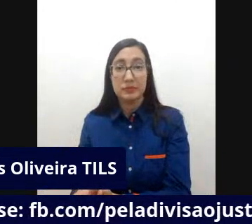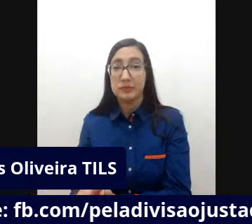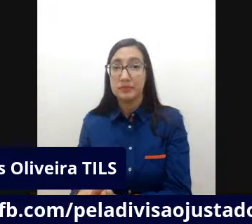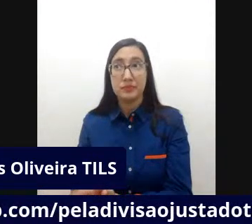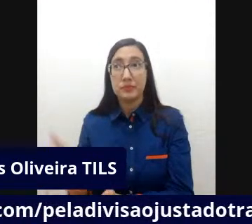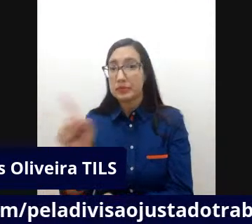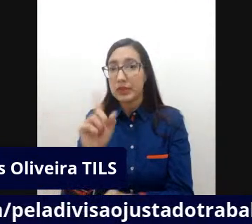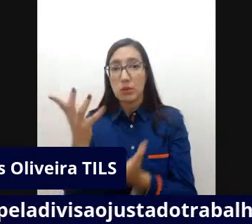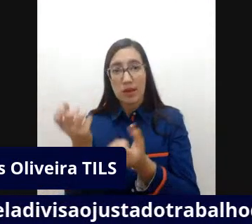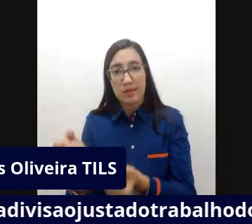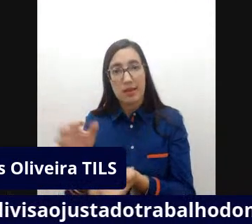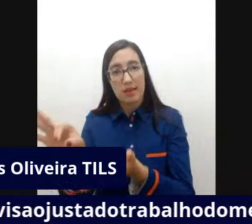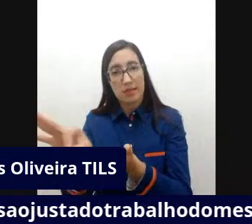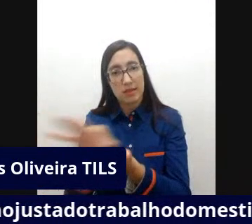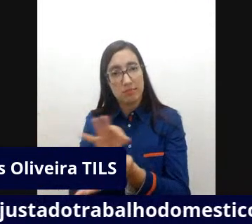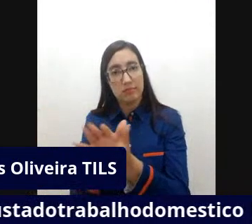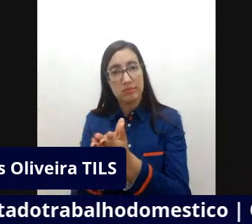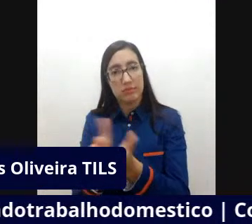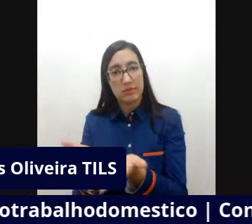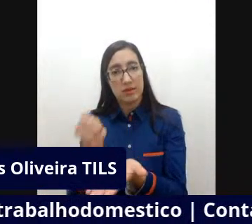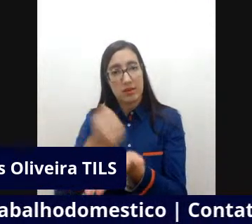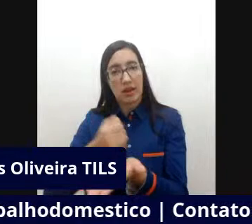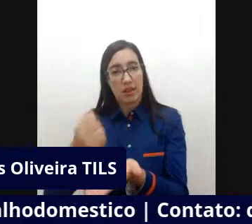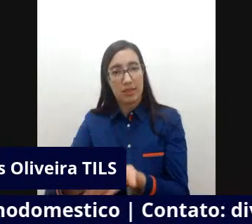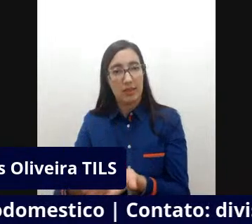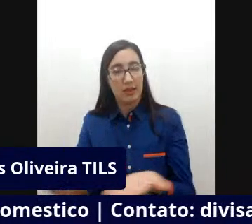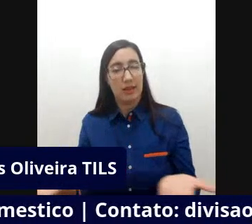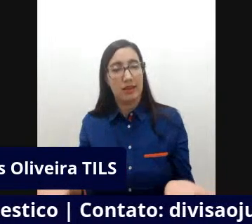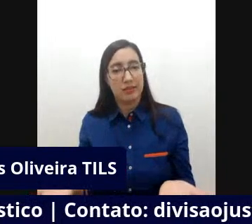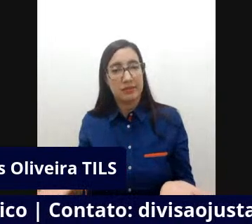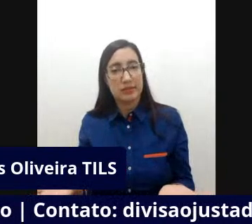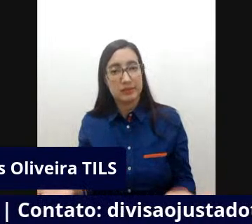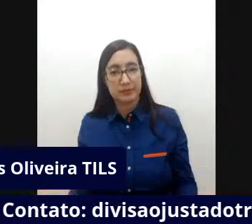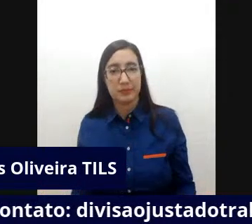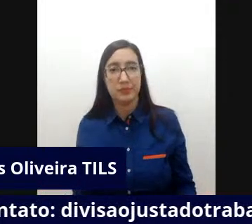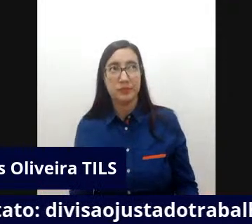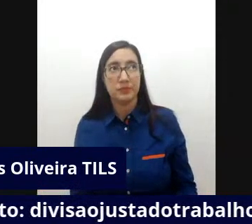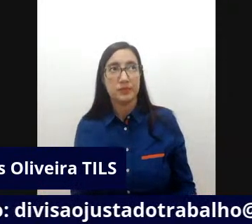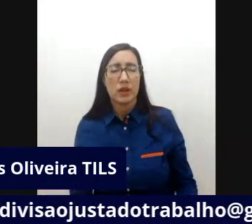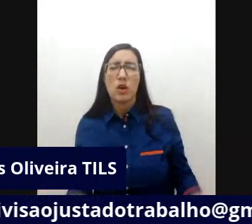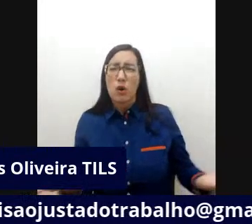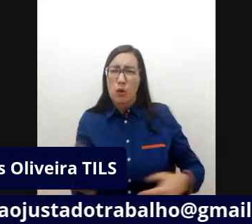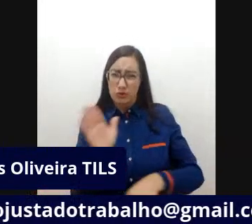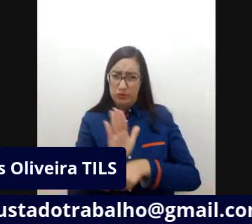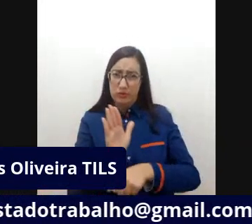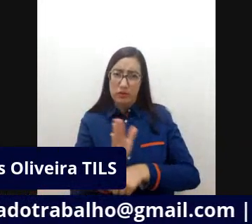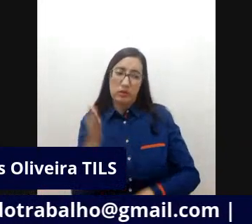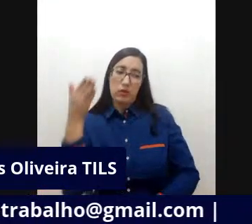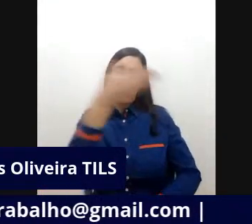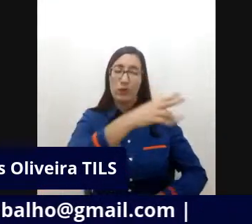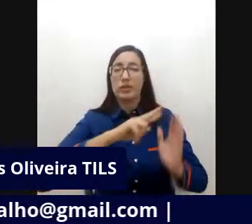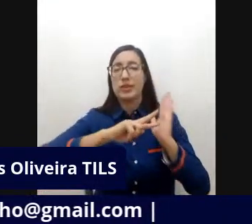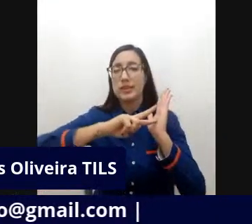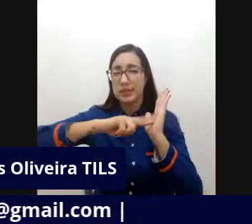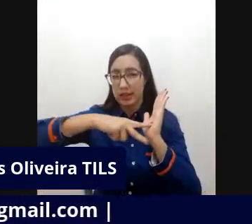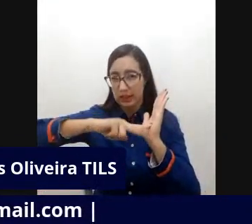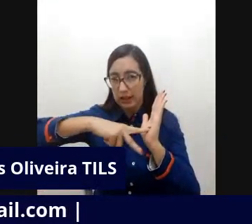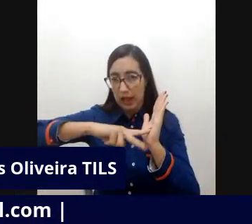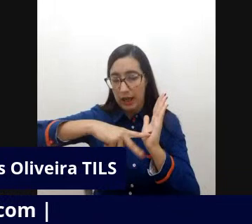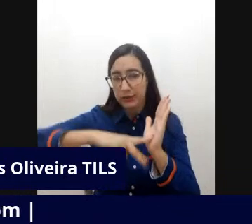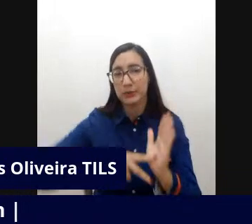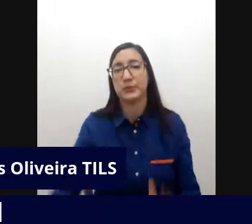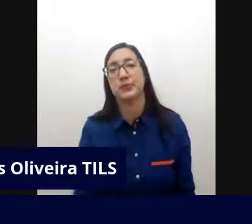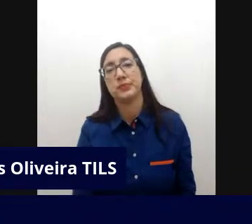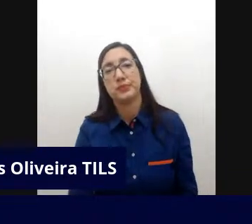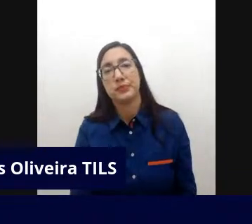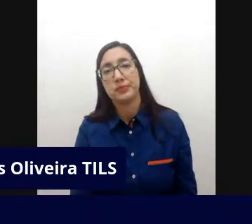Hoje mesmo atendi uma lá no sindicato, que hoje a gente foi até lá ver algumas coisas, e aí se a companheira chega